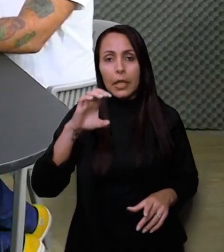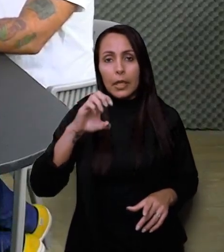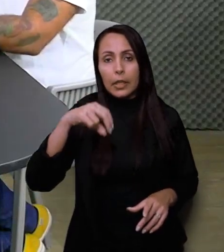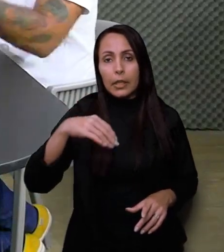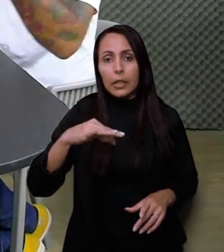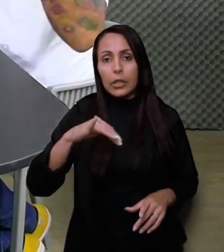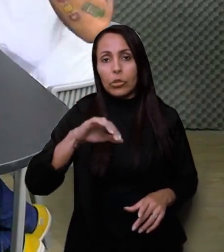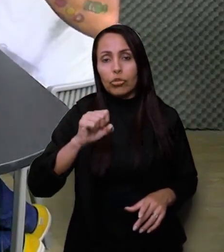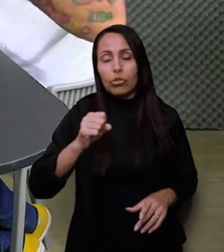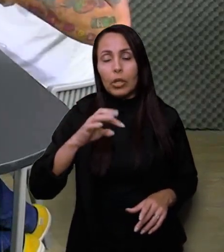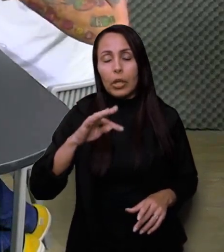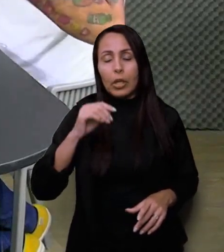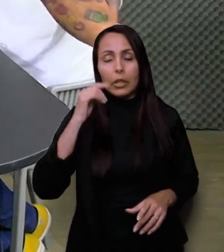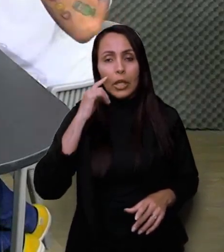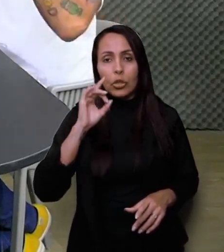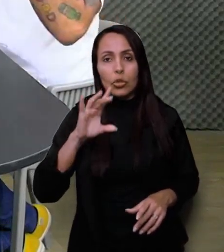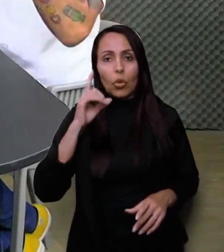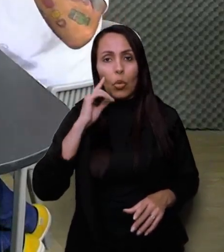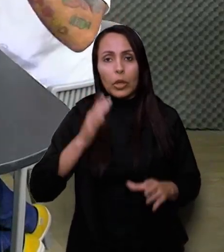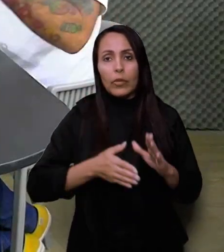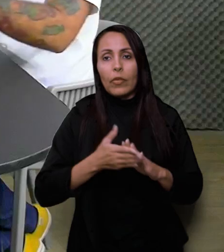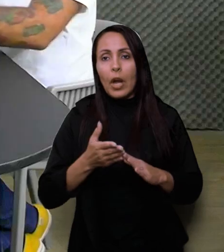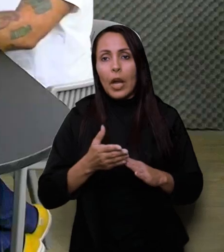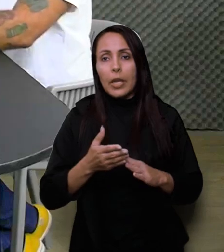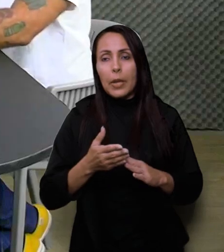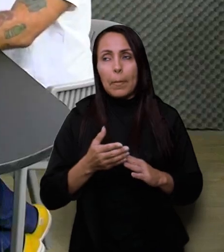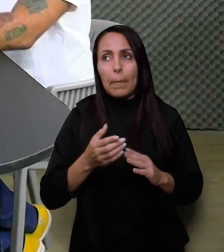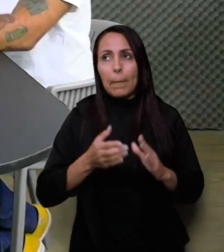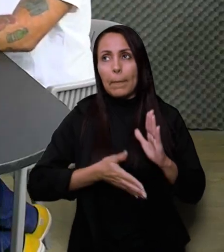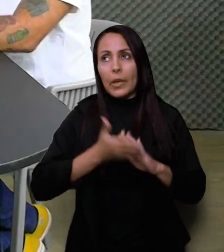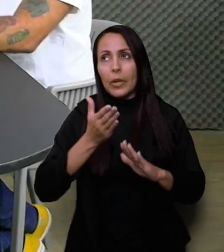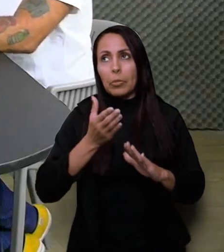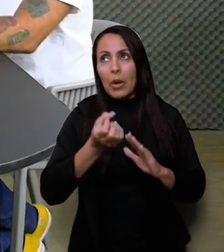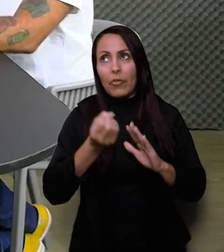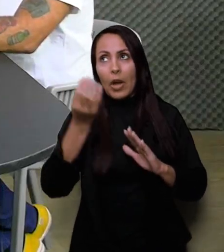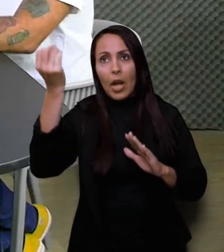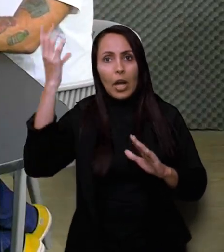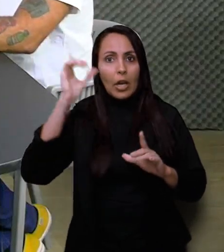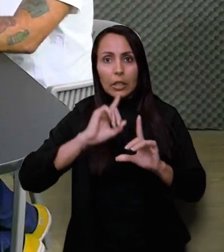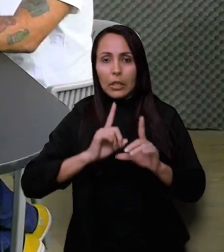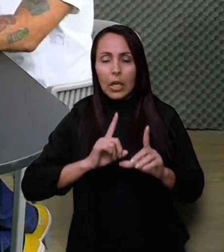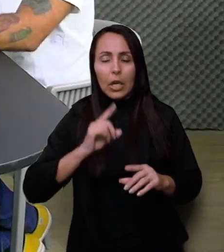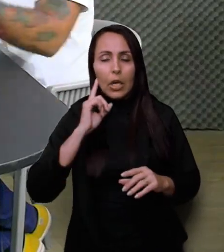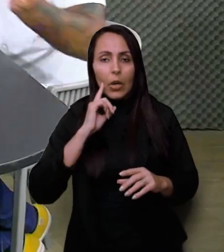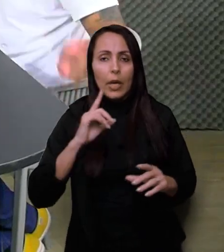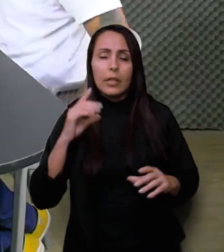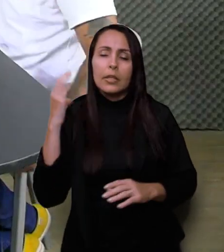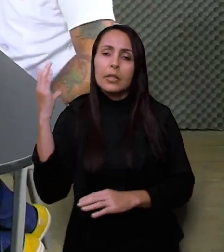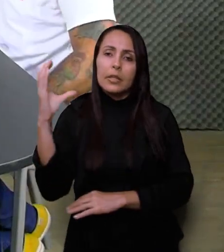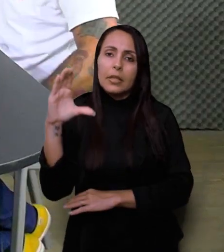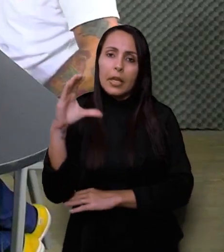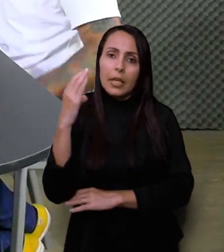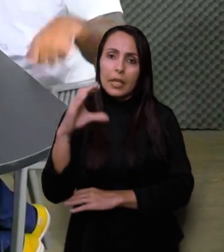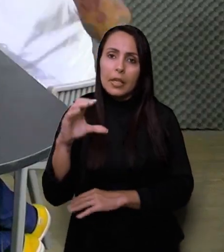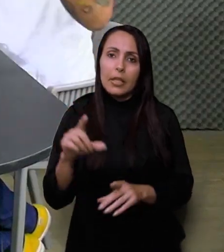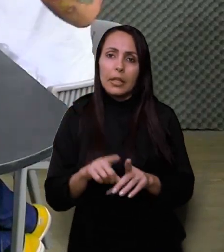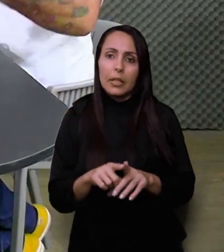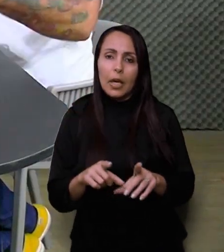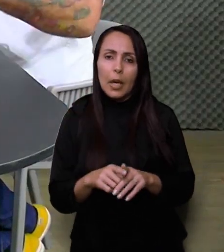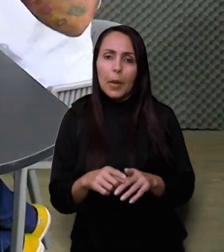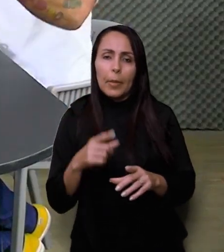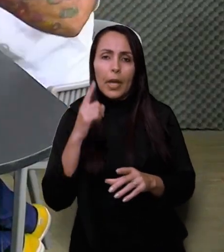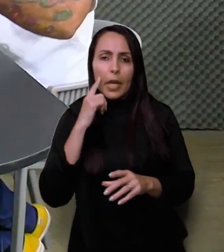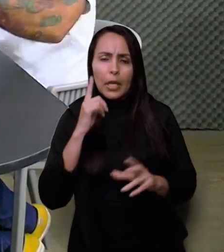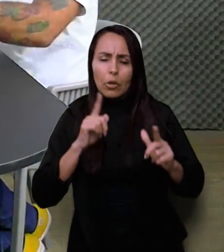fala em cientista, pensa uma pessoa de bata, né, de óculos, isso. não é? E ciência também é outra coisa. Ciência também é dobrar a perna da Sim. calça e ir para o